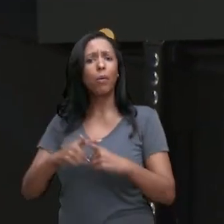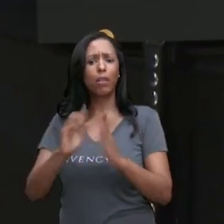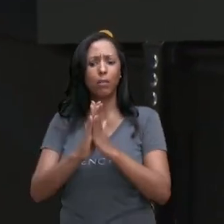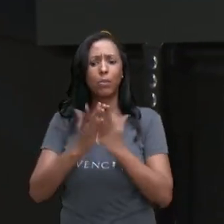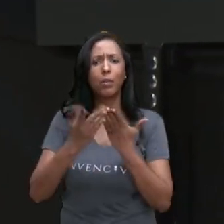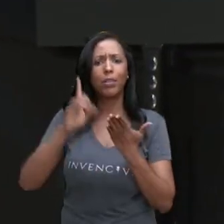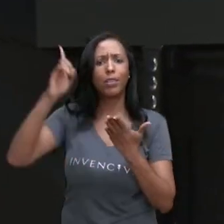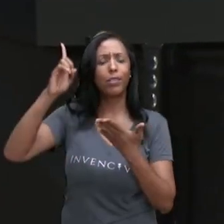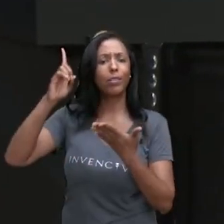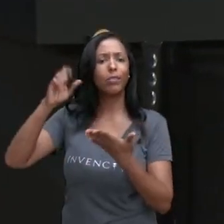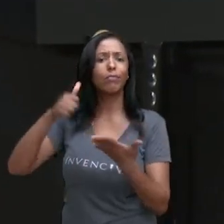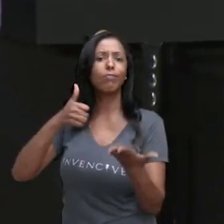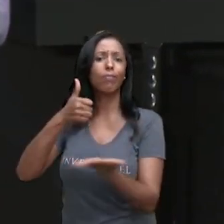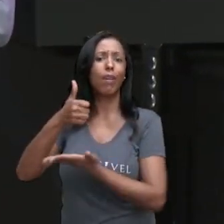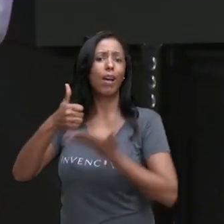de hoje dizendo